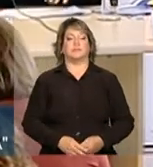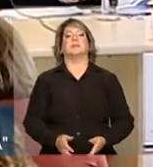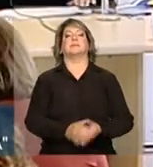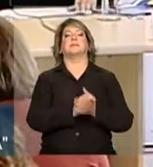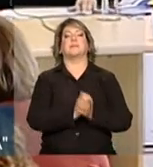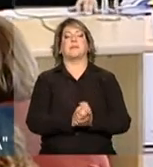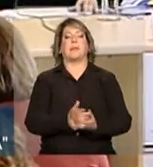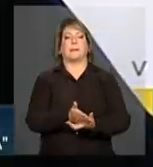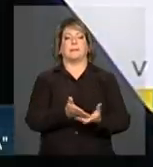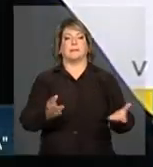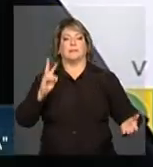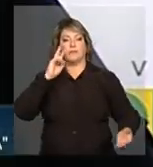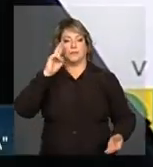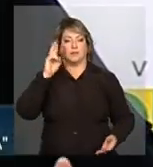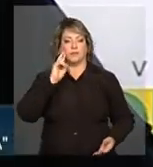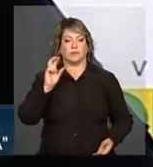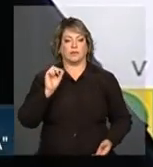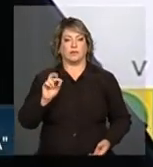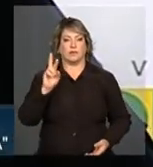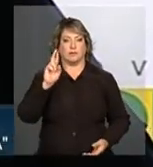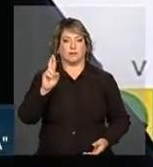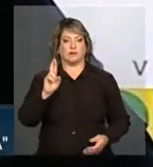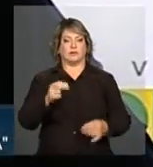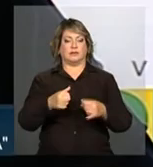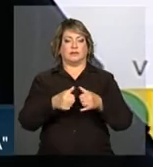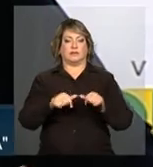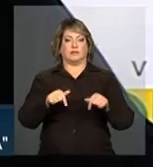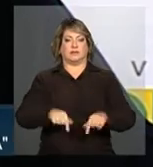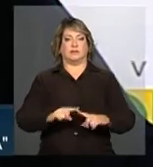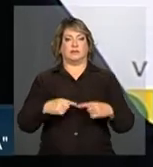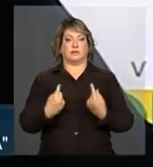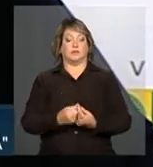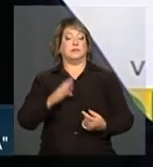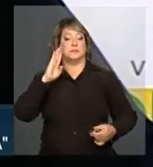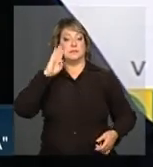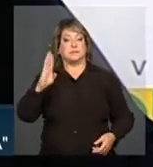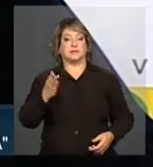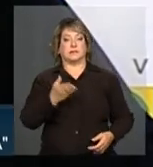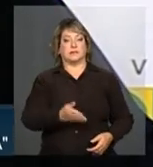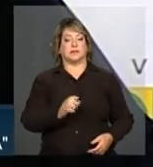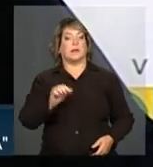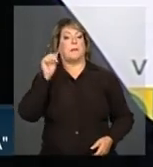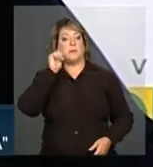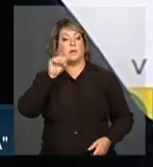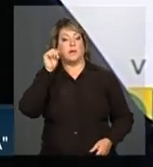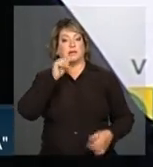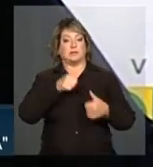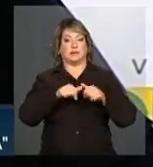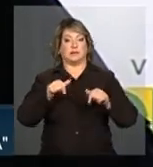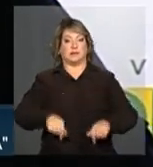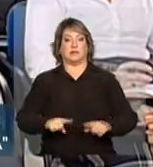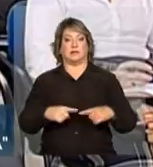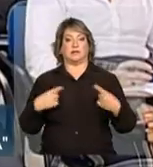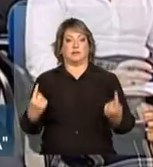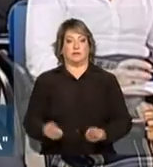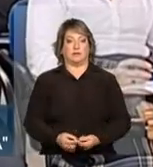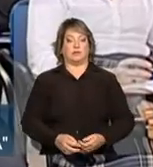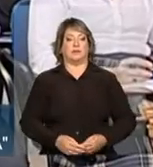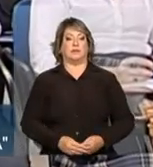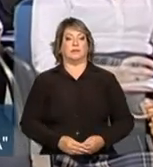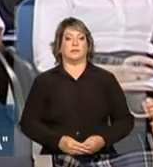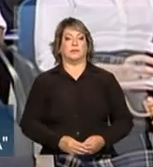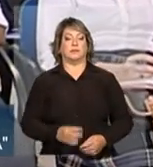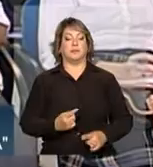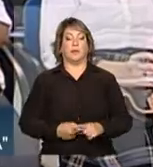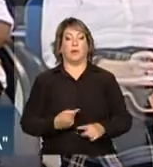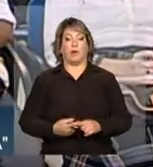Cumprimento as autoridades, as representantes e, sobretudo, as mulheres aqui presentes, porque